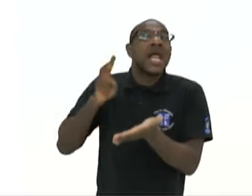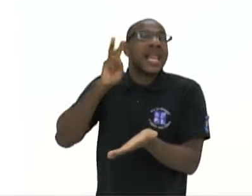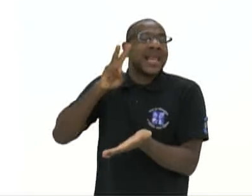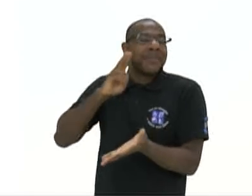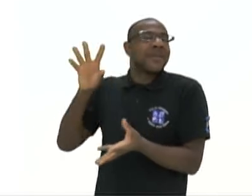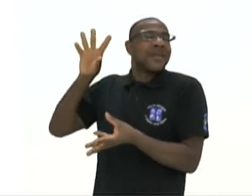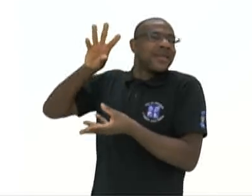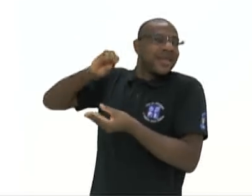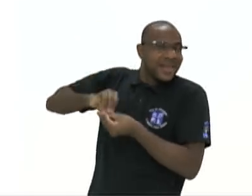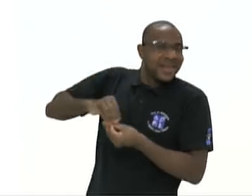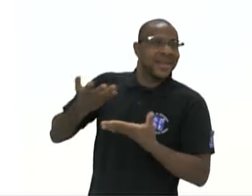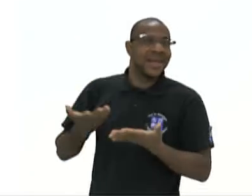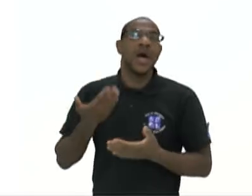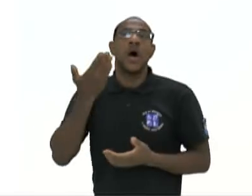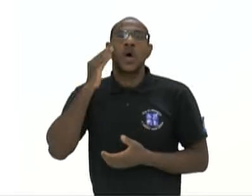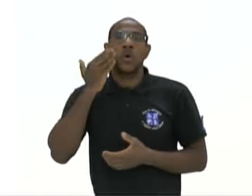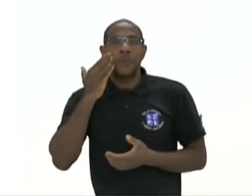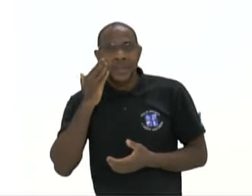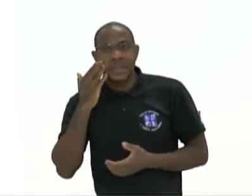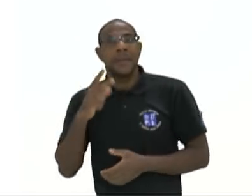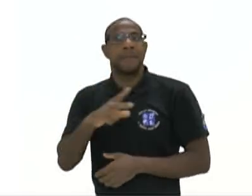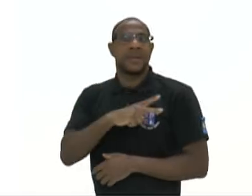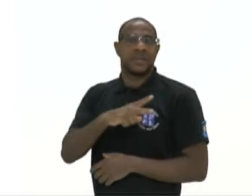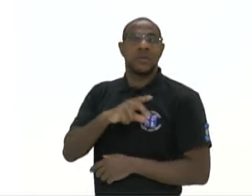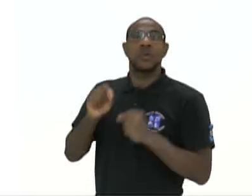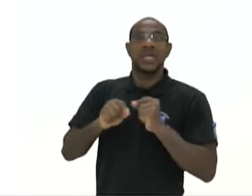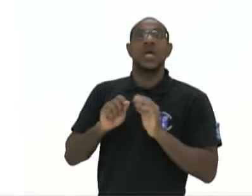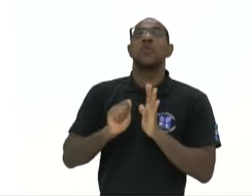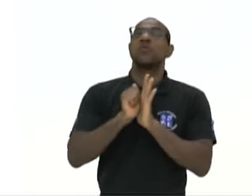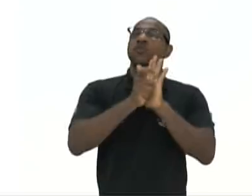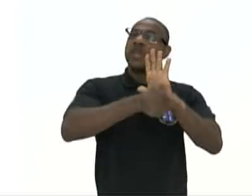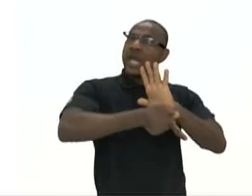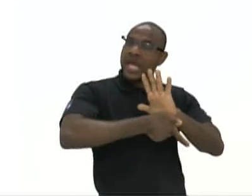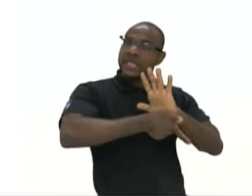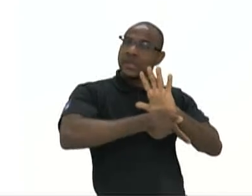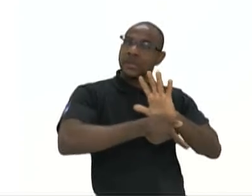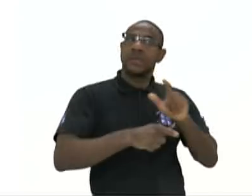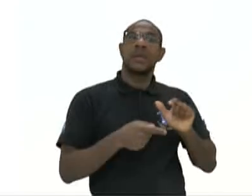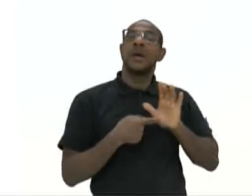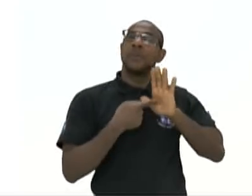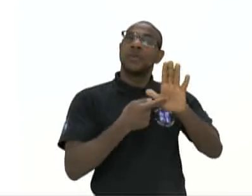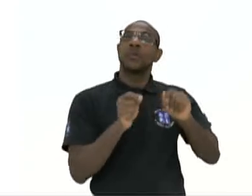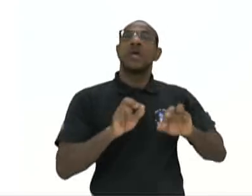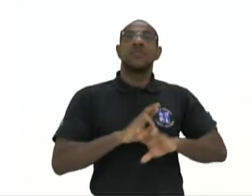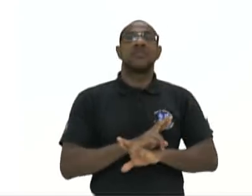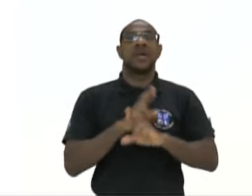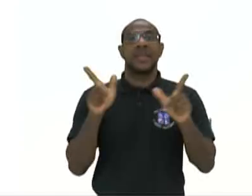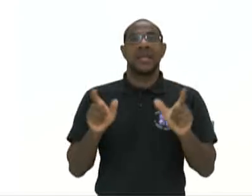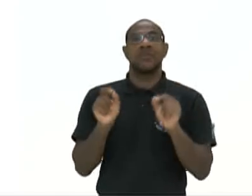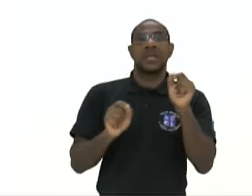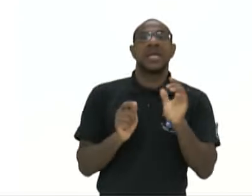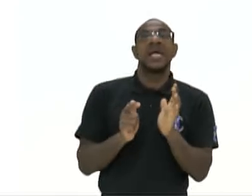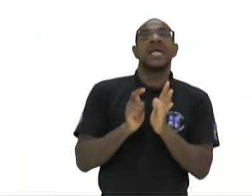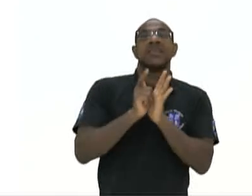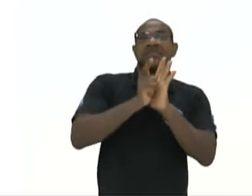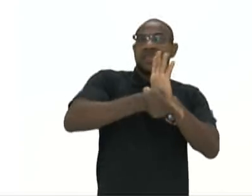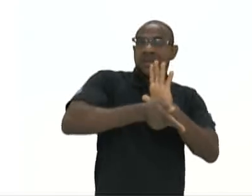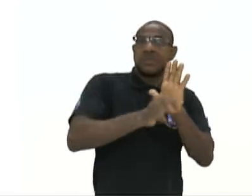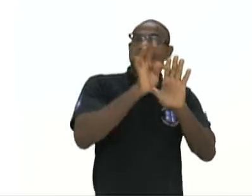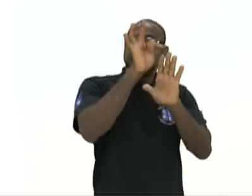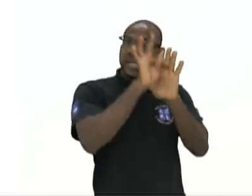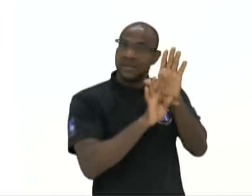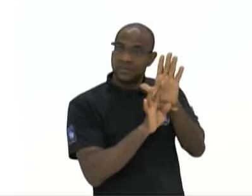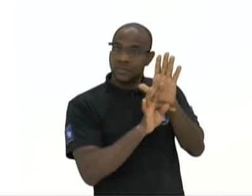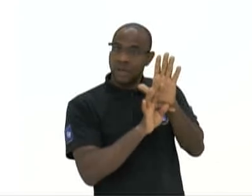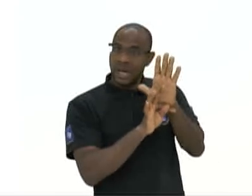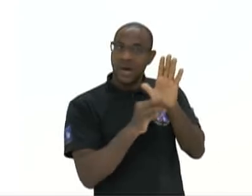era, compreendemos as particularidades do gênero, estabelecemos diferenças entre os gêneros textuais que a gente já